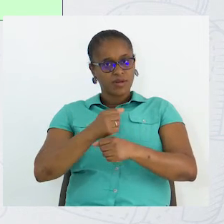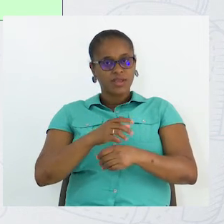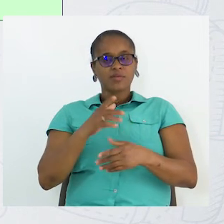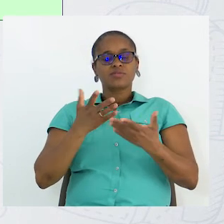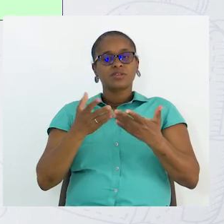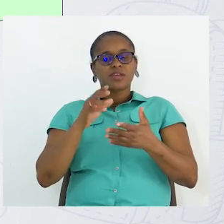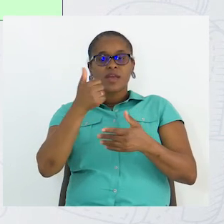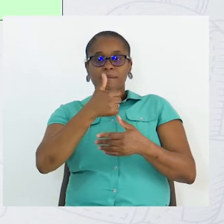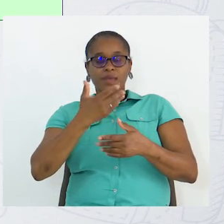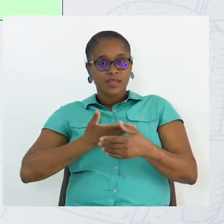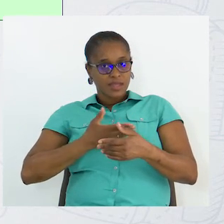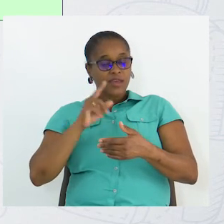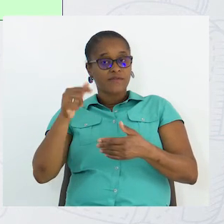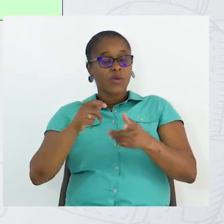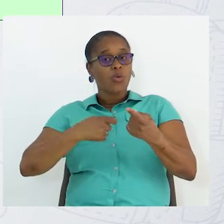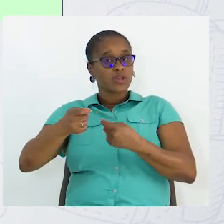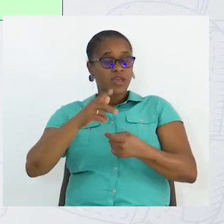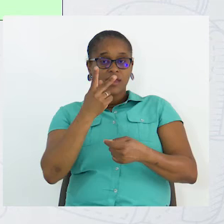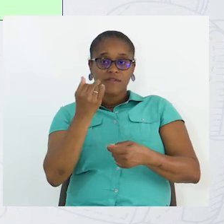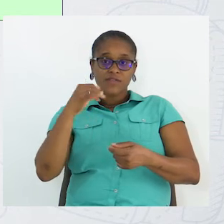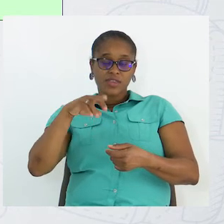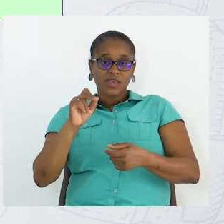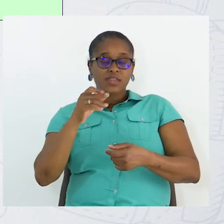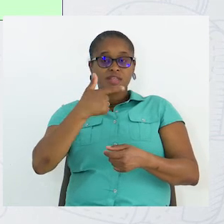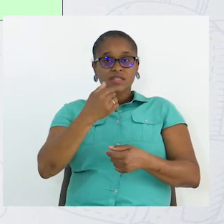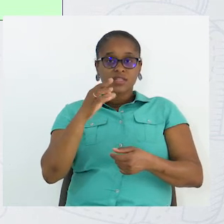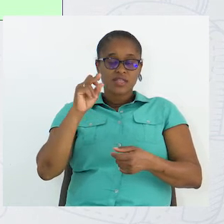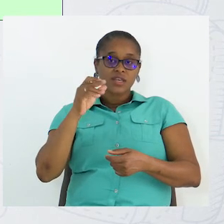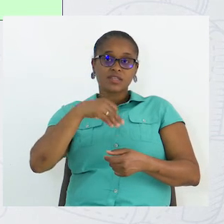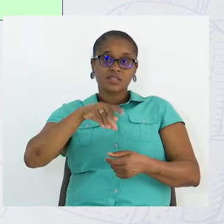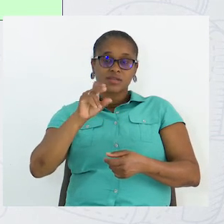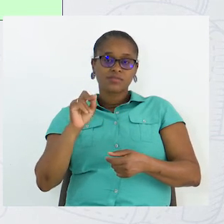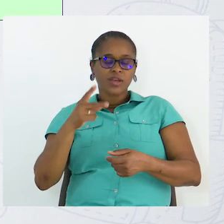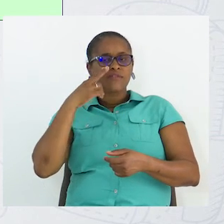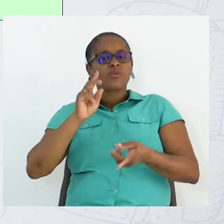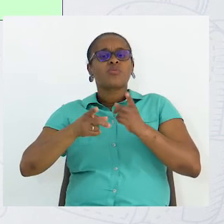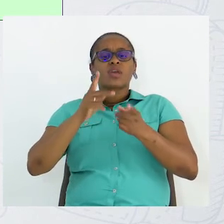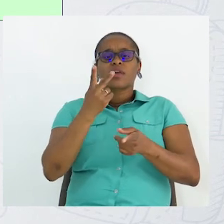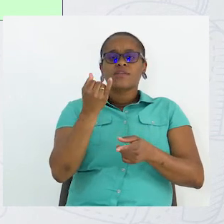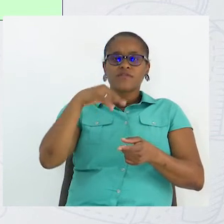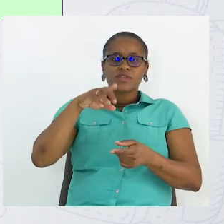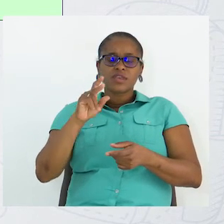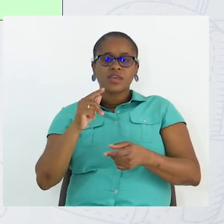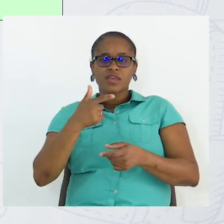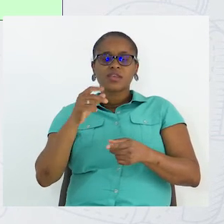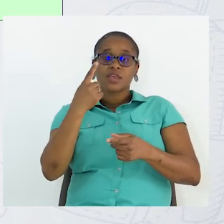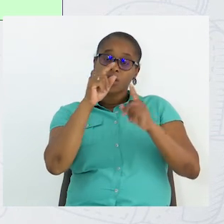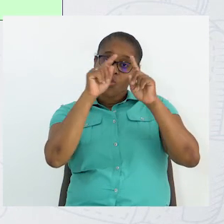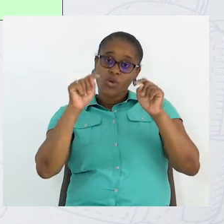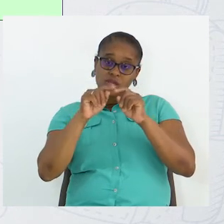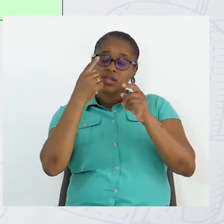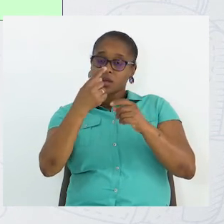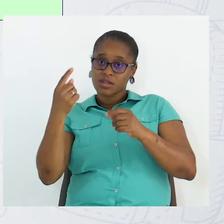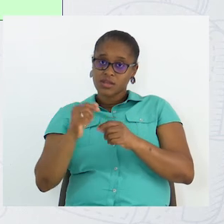vem organizada em vinhetas, tiras e prancha. E vimos o que é vinheta, que é cada quadradinho. Vimos